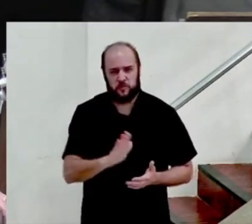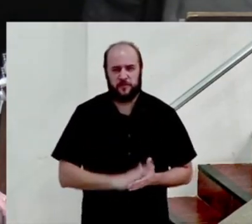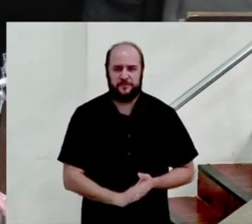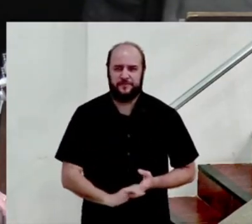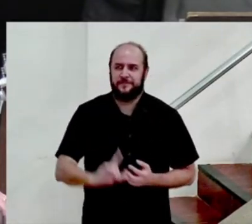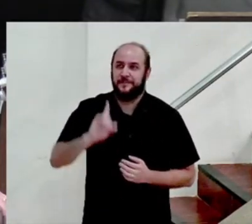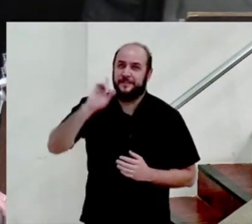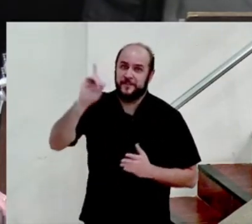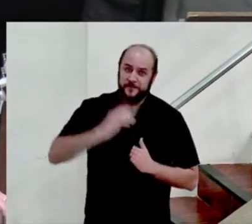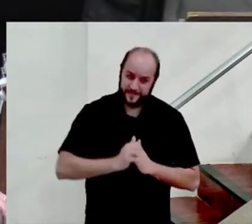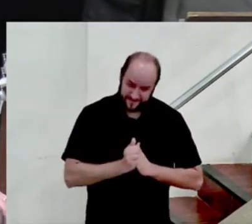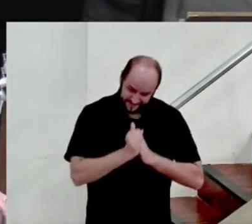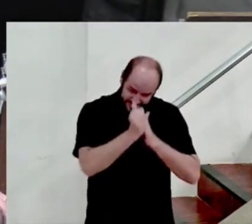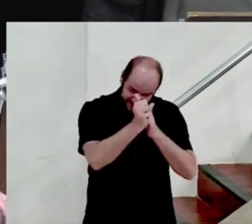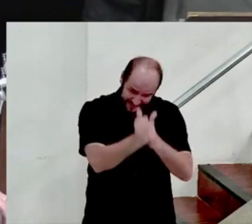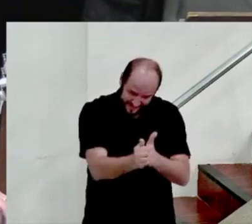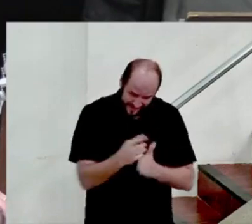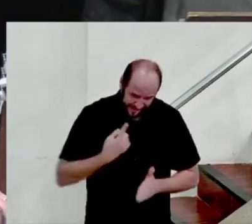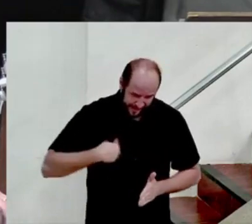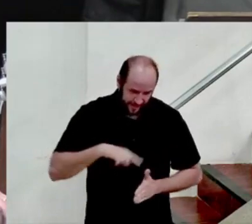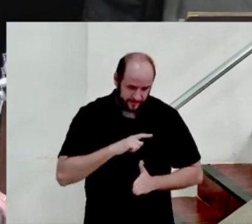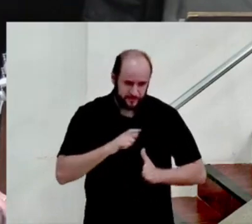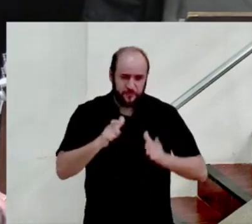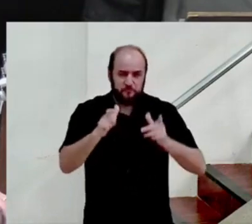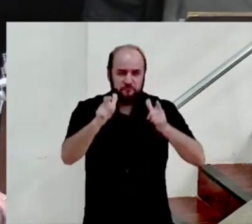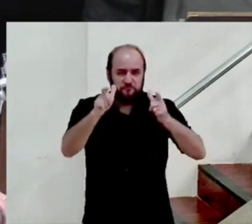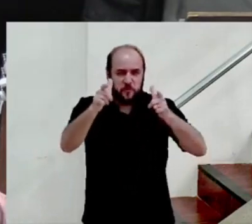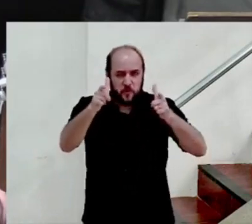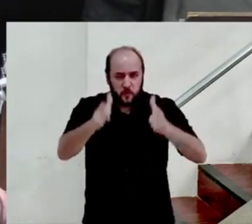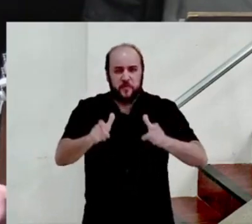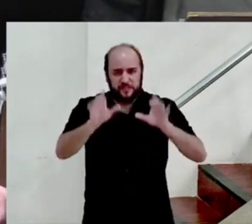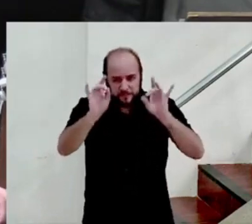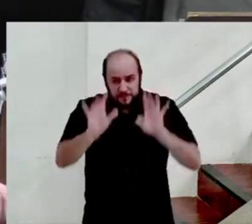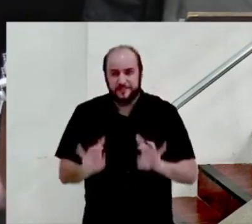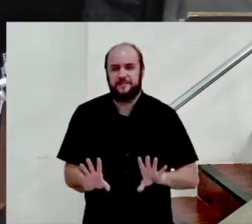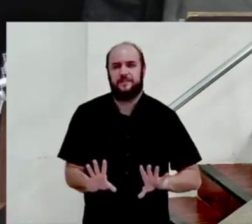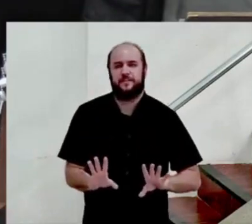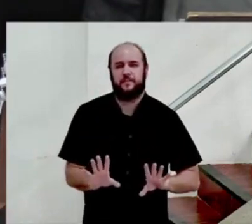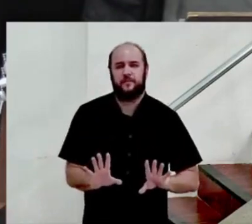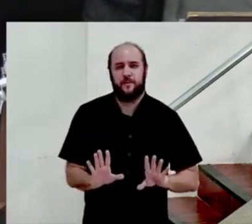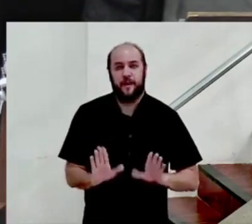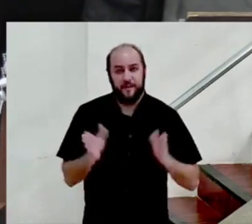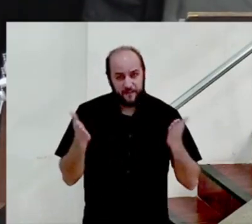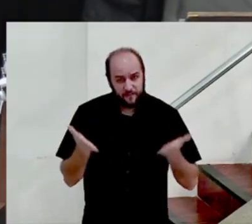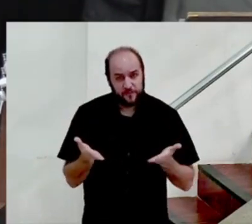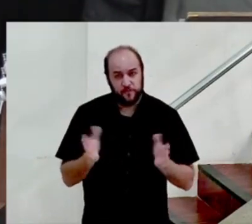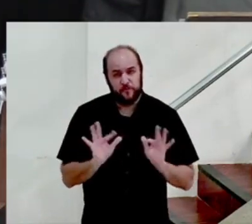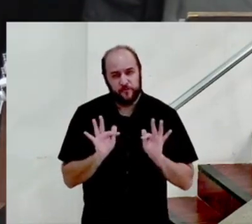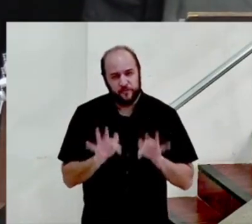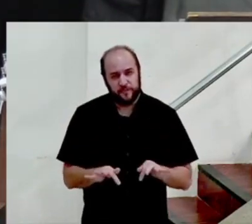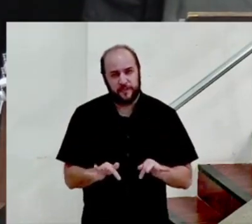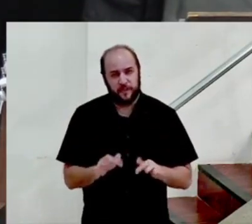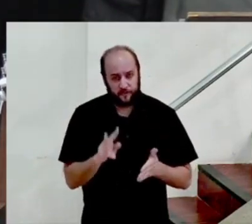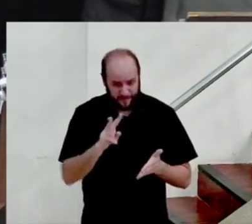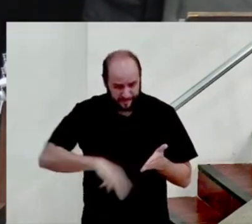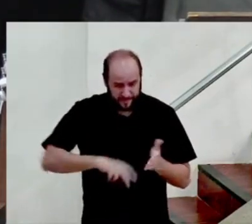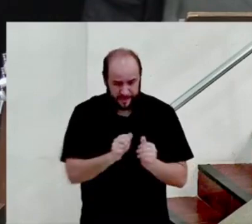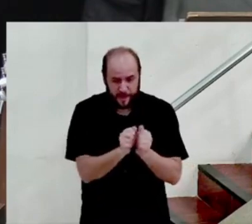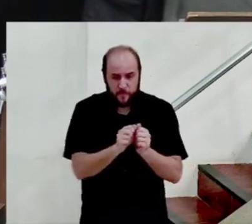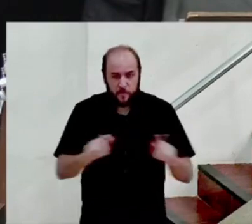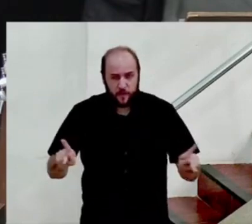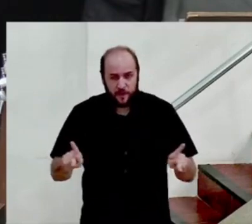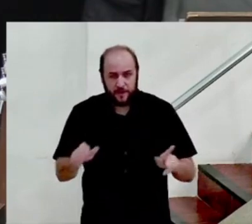nos conduzindo para este grande momento. Por isso, para encerrar, abra em Apocalipse,